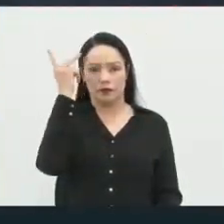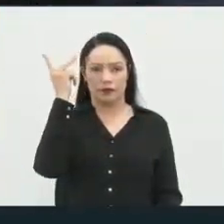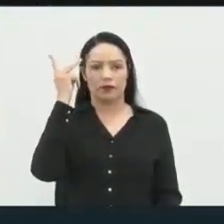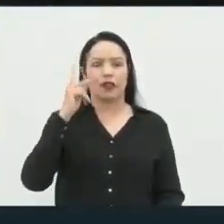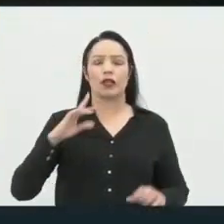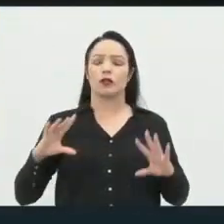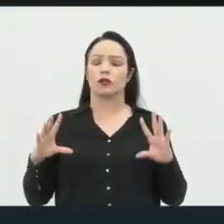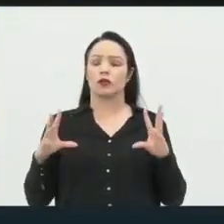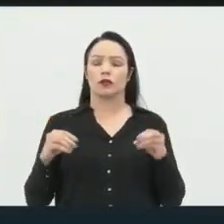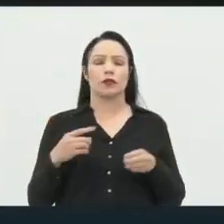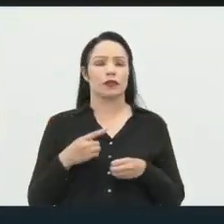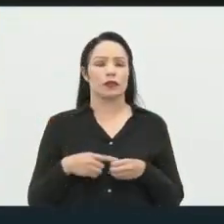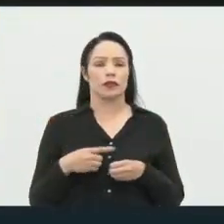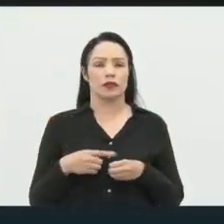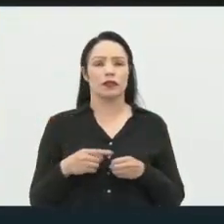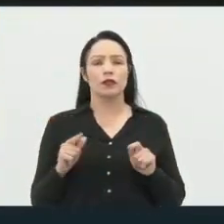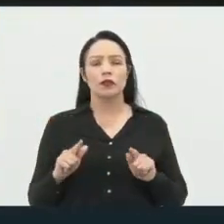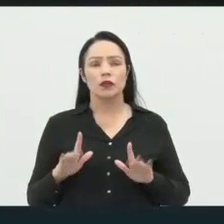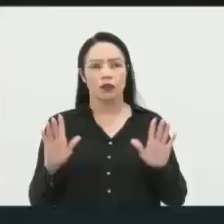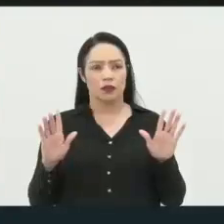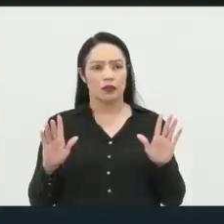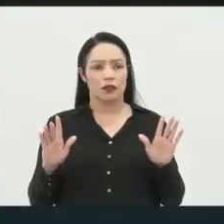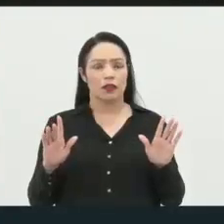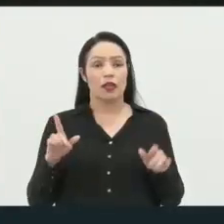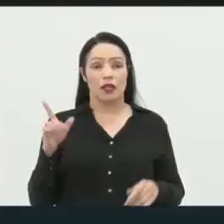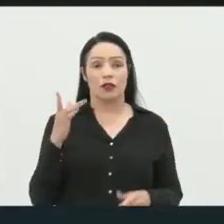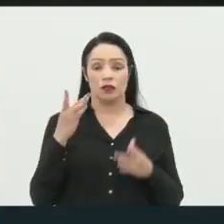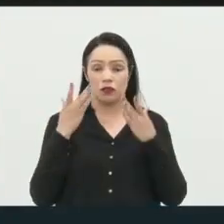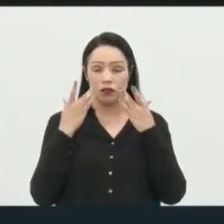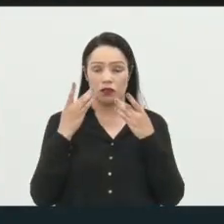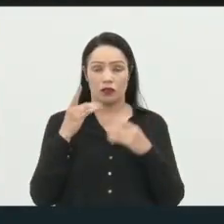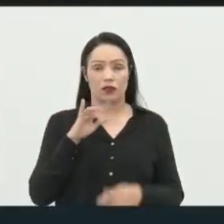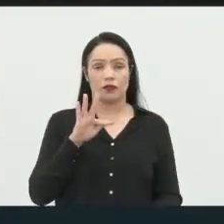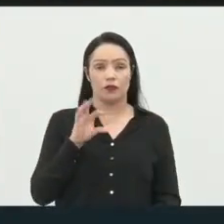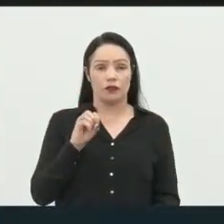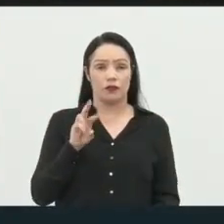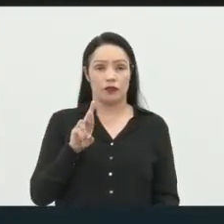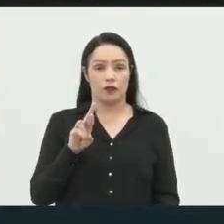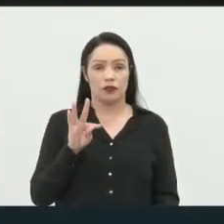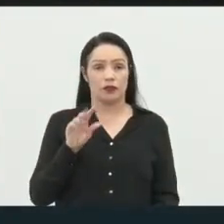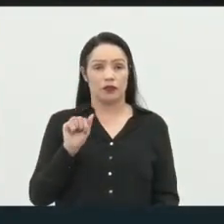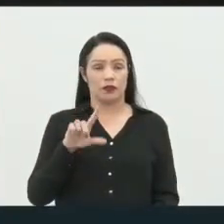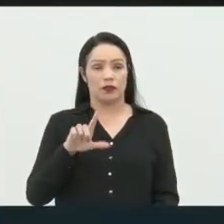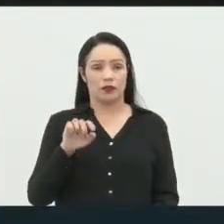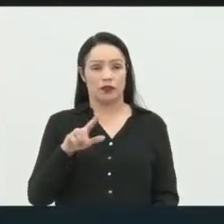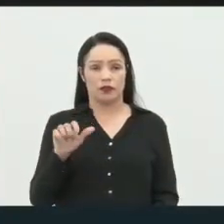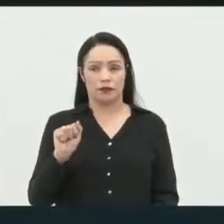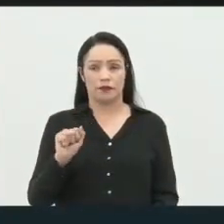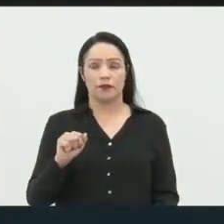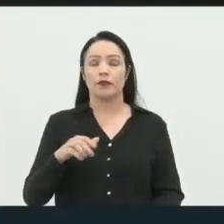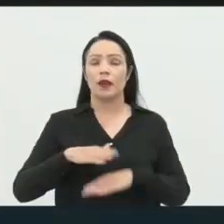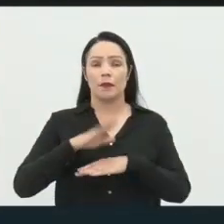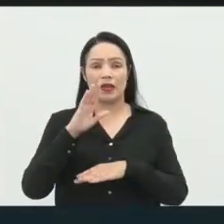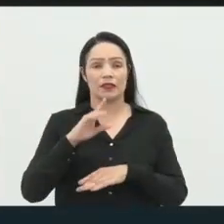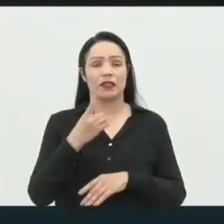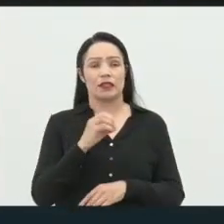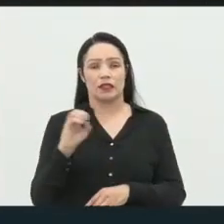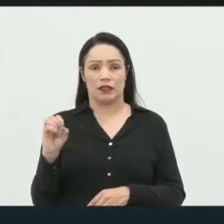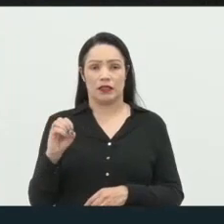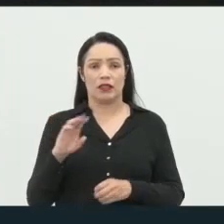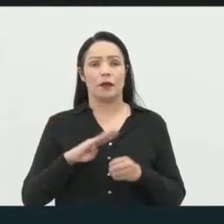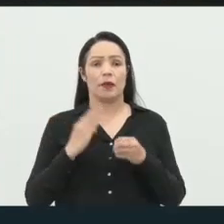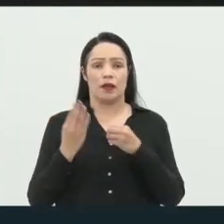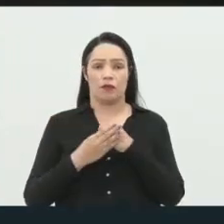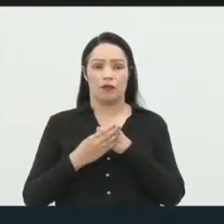igual sabe por quê Porque eu já de Fortaleza pessoal atende mais de 100 bairros mas mais de 100 bairros não atende Jardim Fortaleza